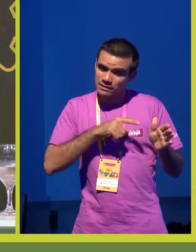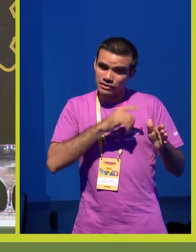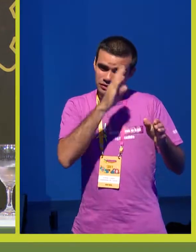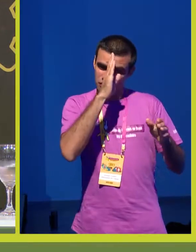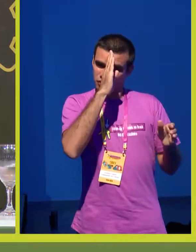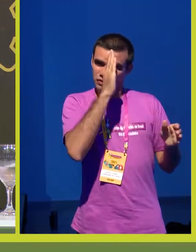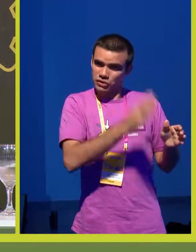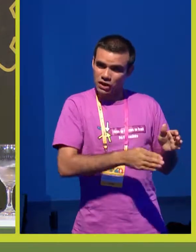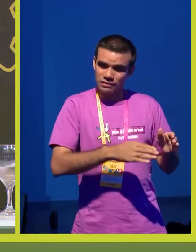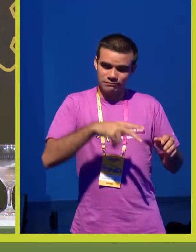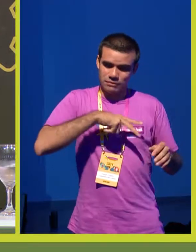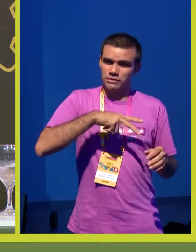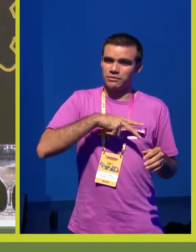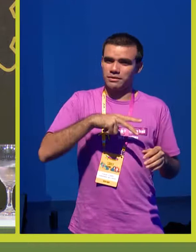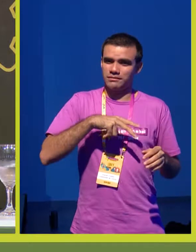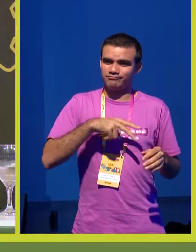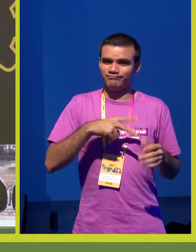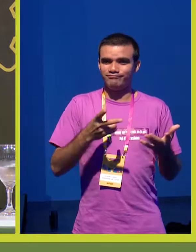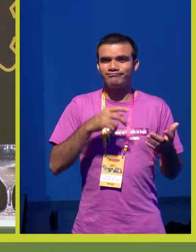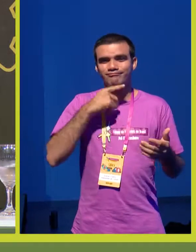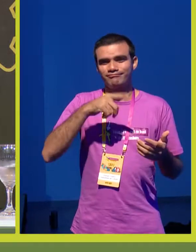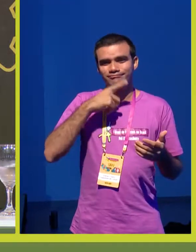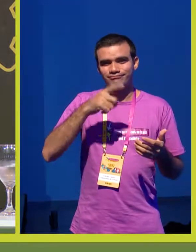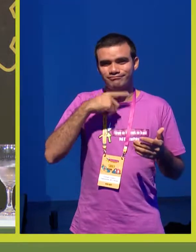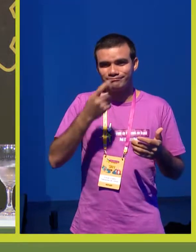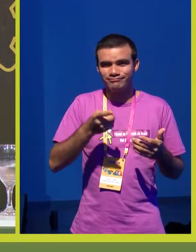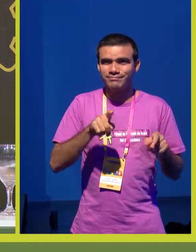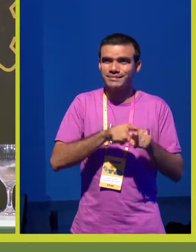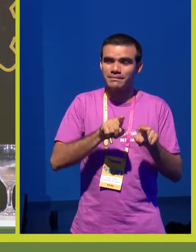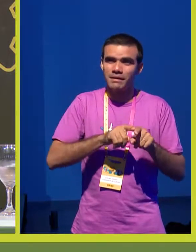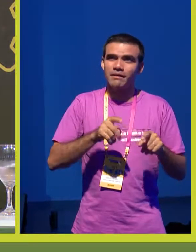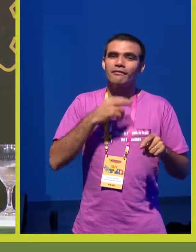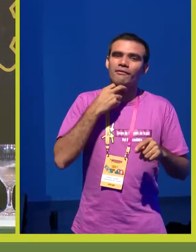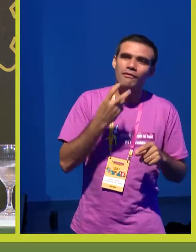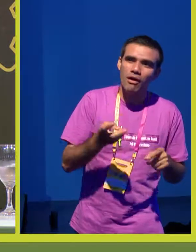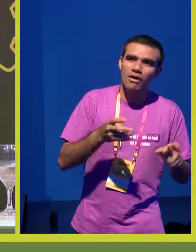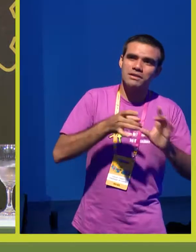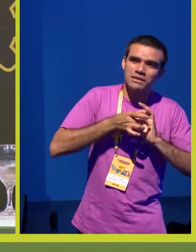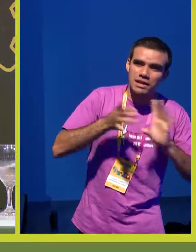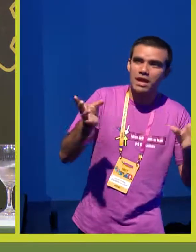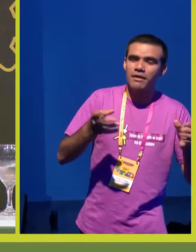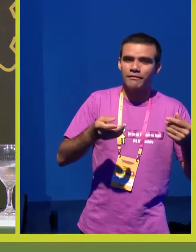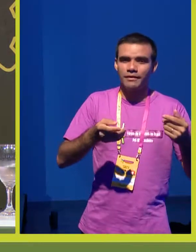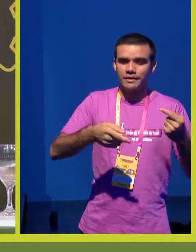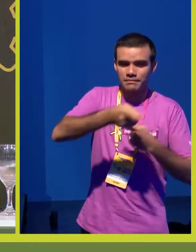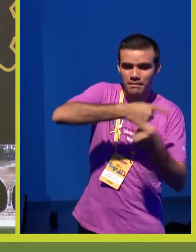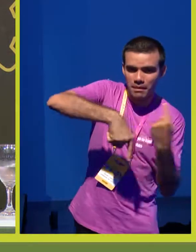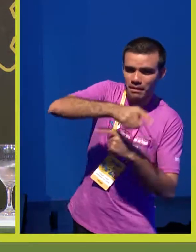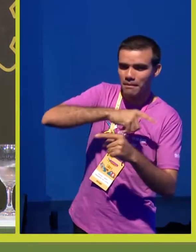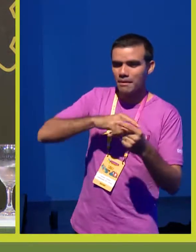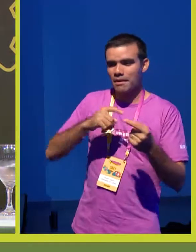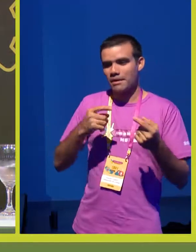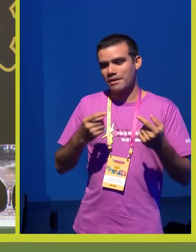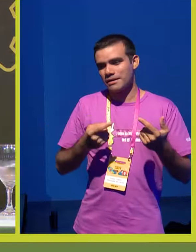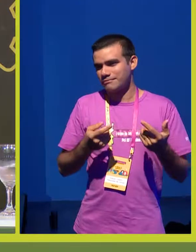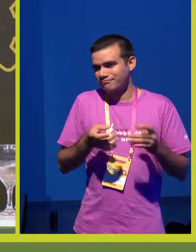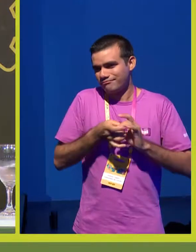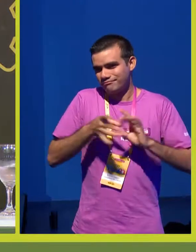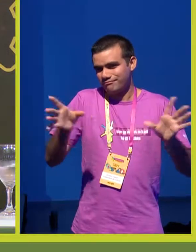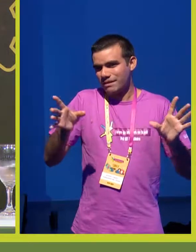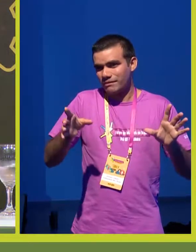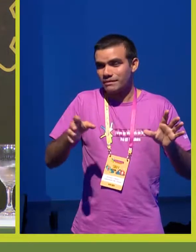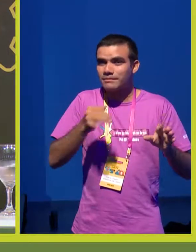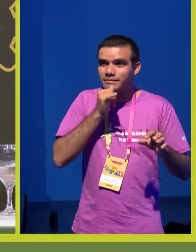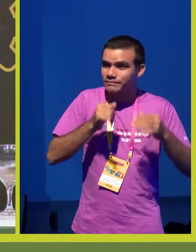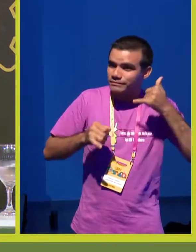diretamente no direito à privacidade, na relação dele com a liberdade de expressão e outros direitos, como associação, reunião. Por exemplo, o